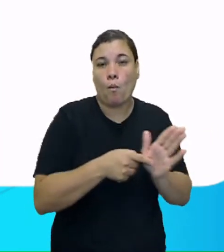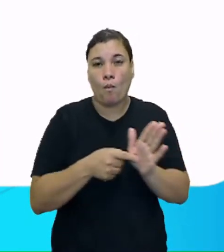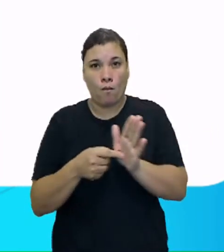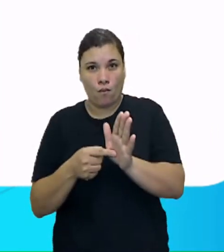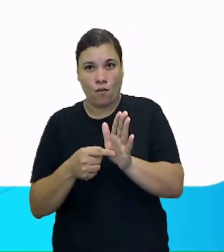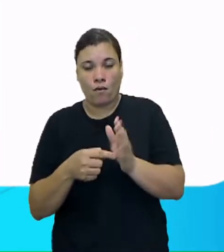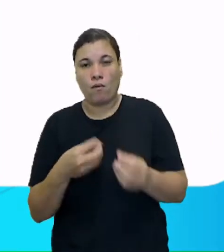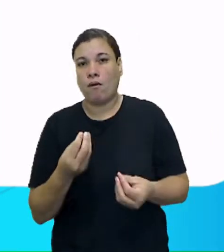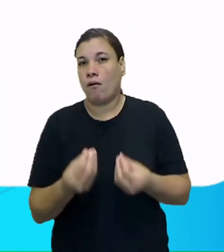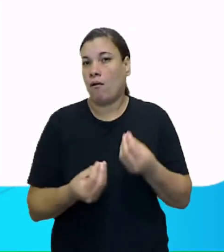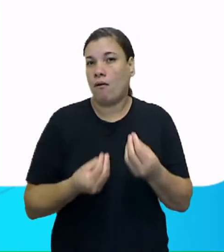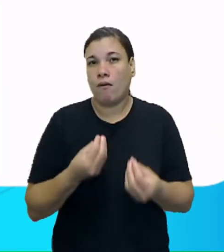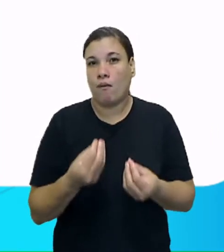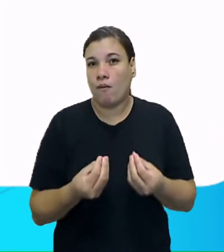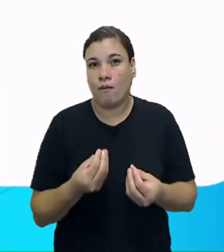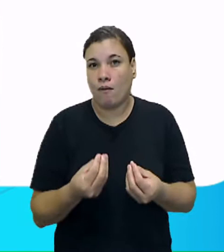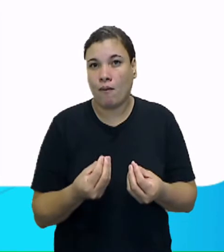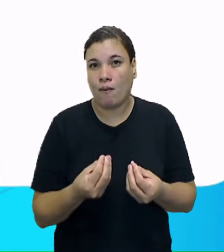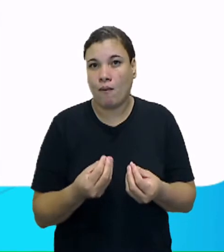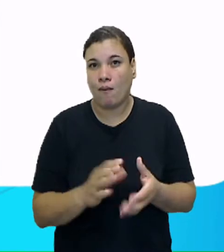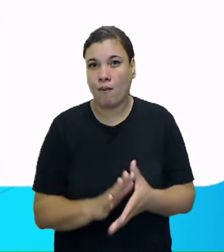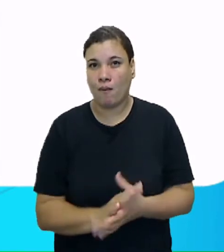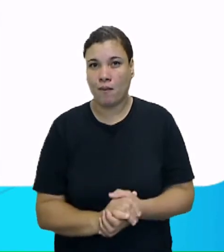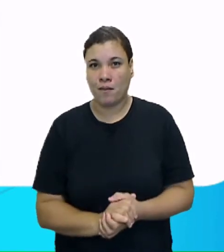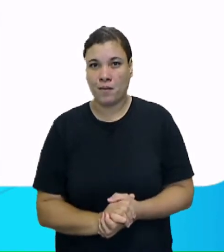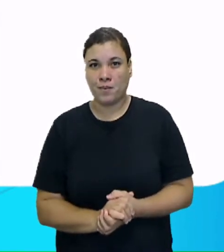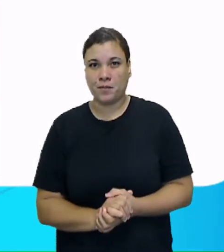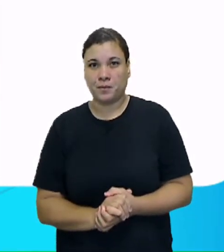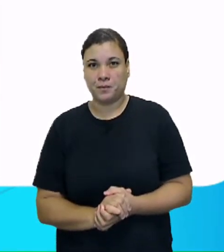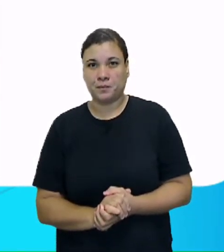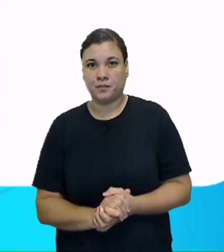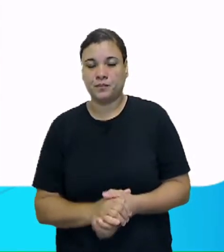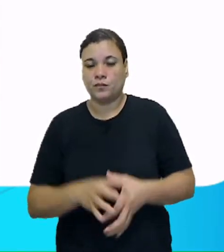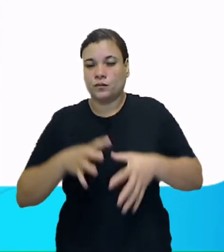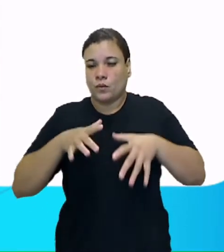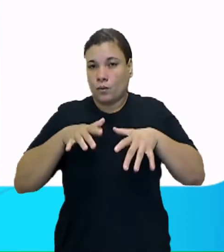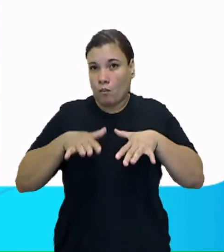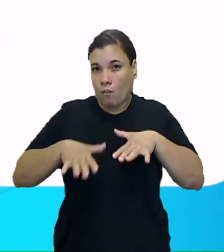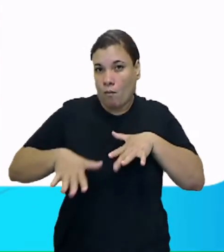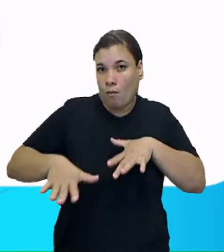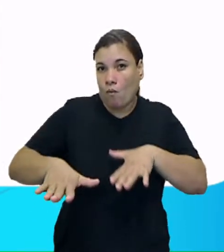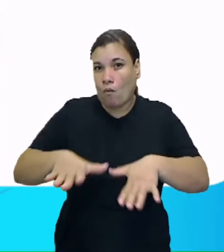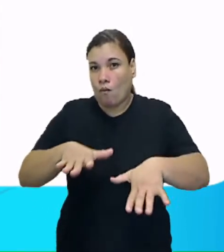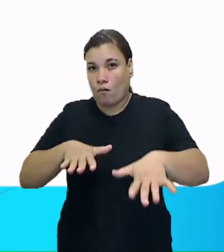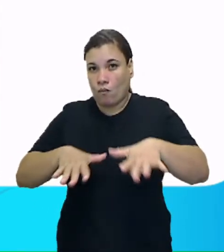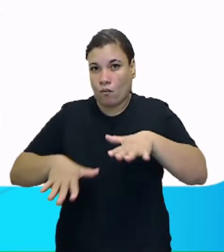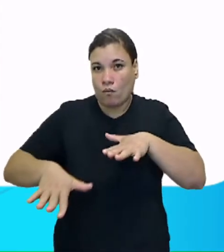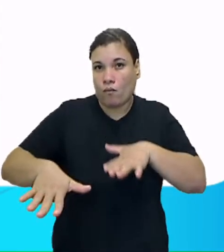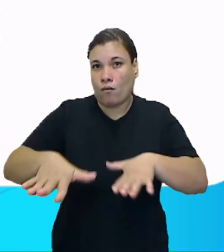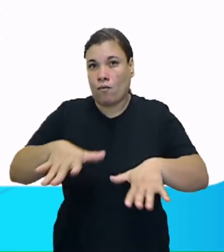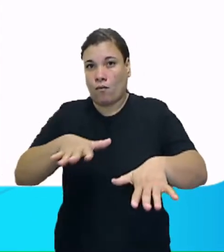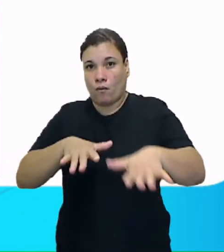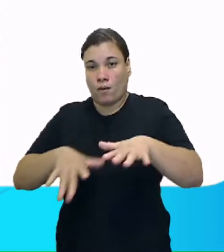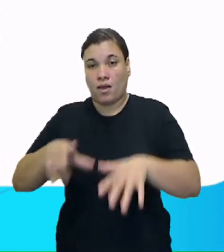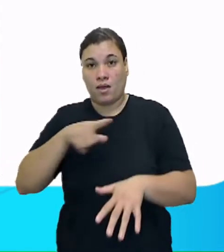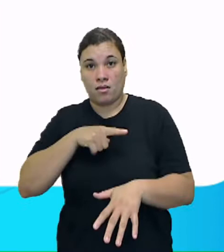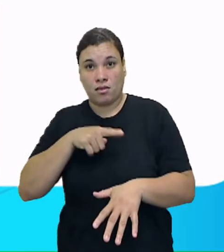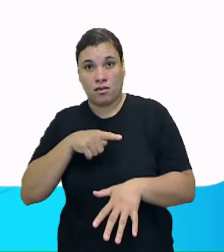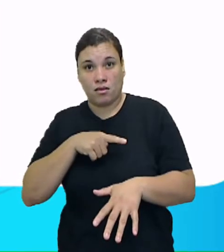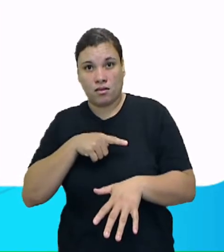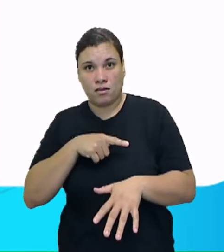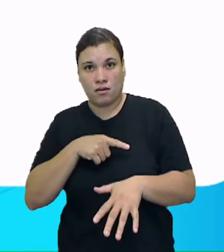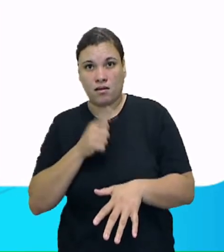por meio das ondas sonoras a um equipamento instalado em boias na